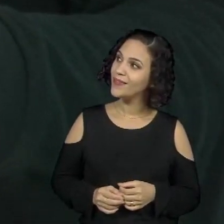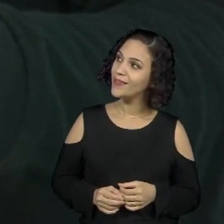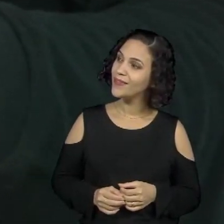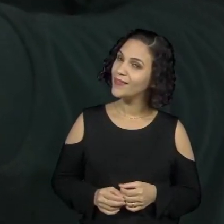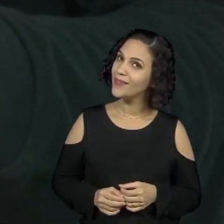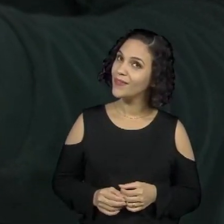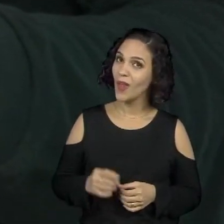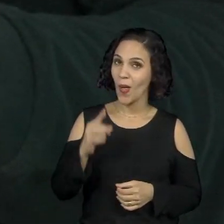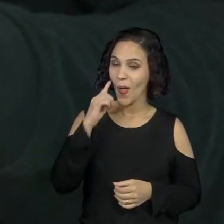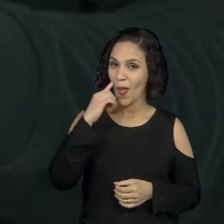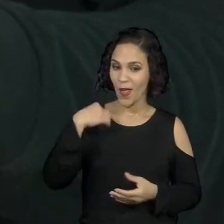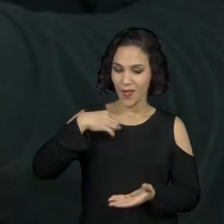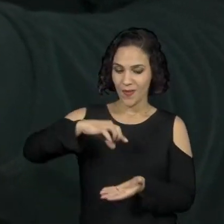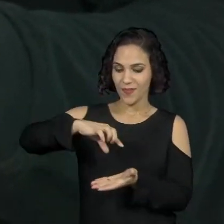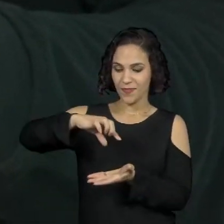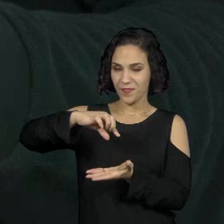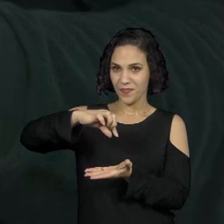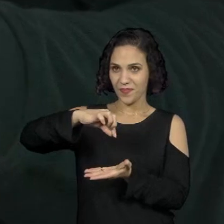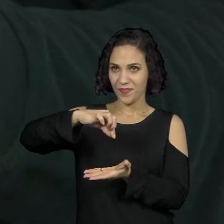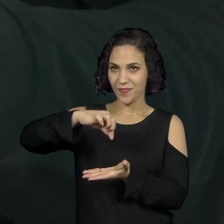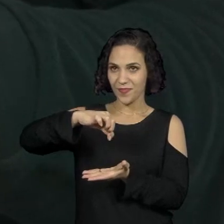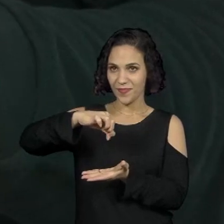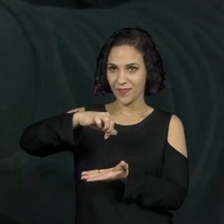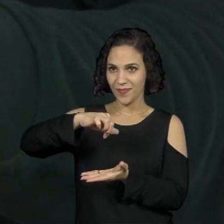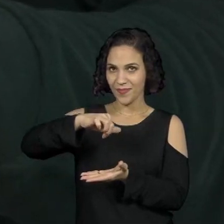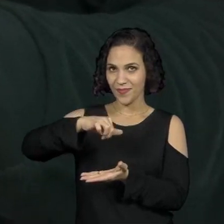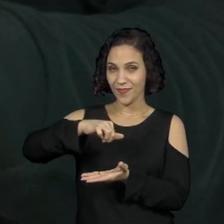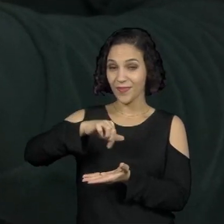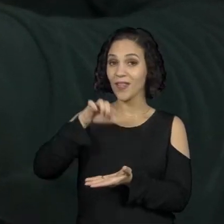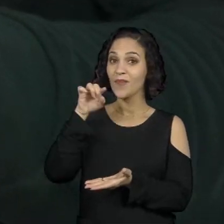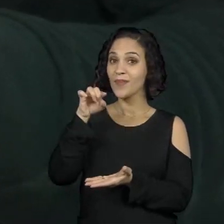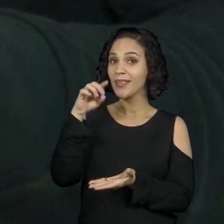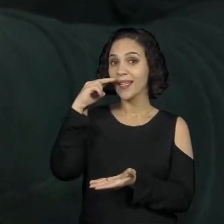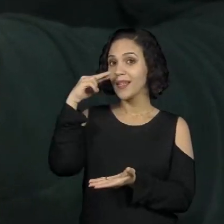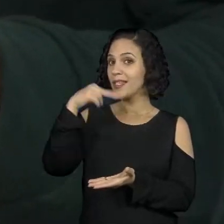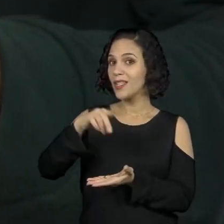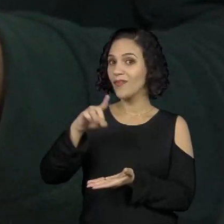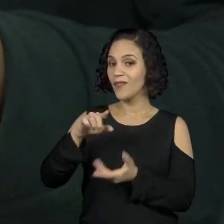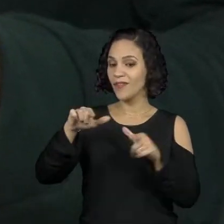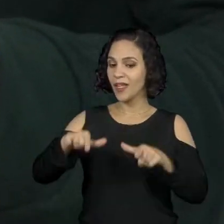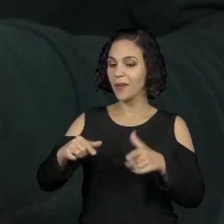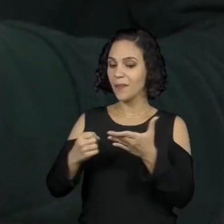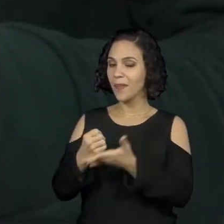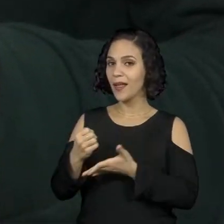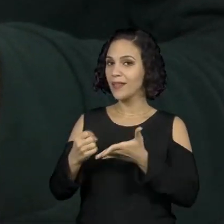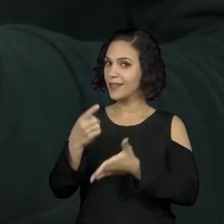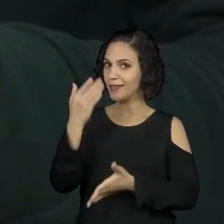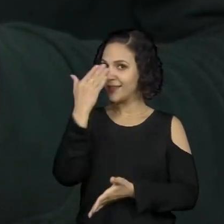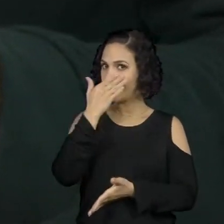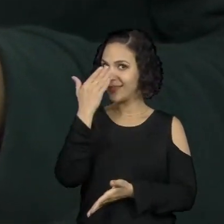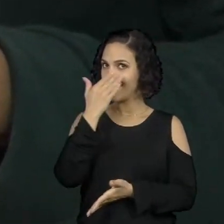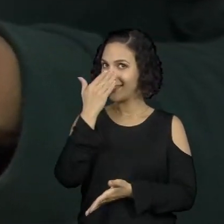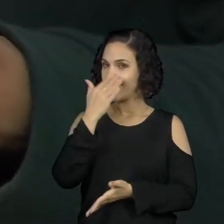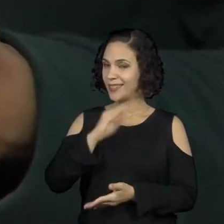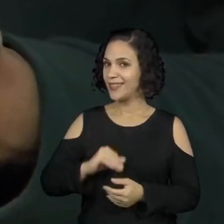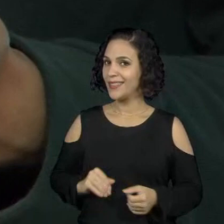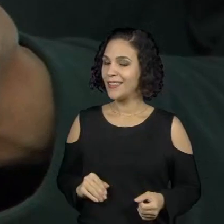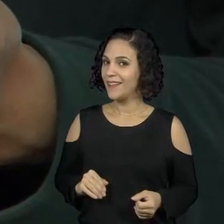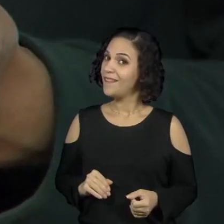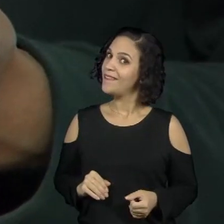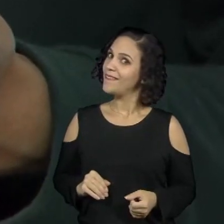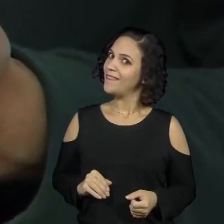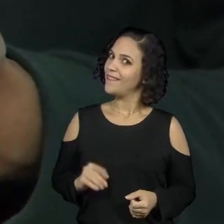Eu vou girar, mas sem olhar com atenção para a base. Puxa,